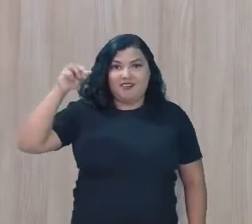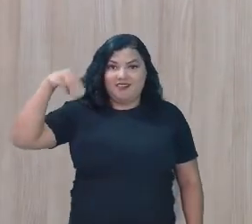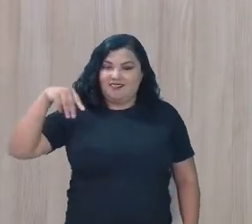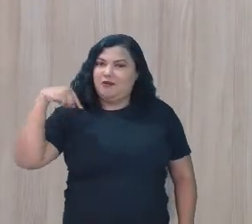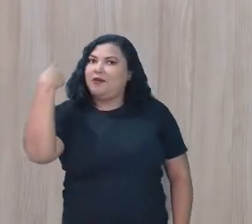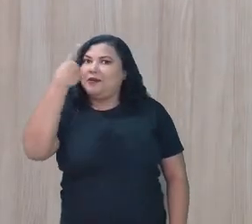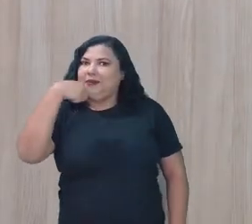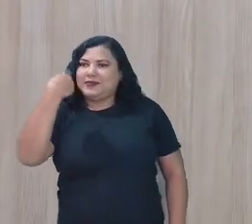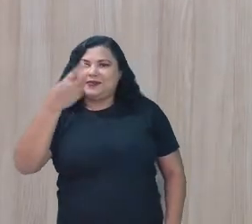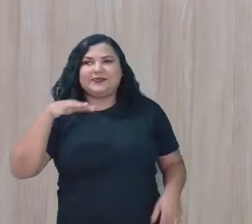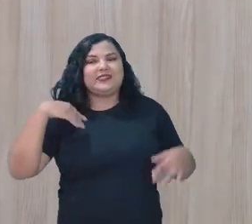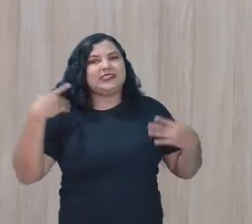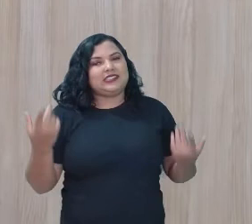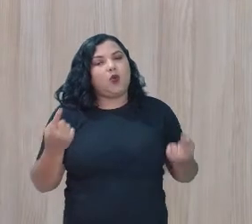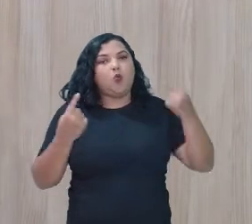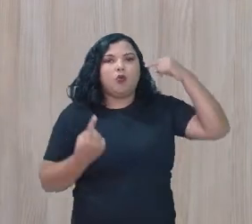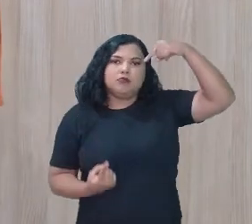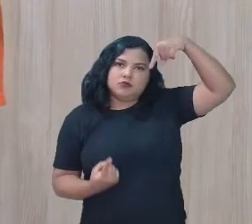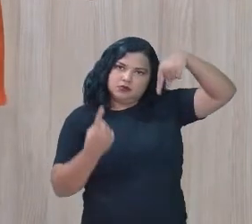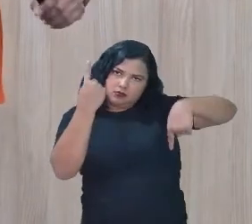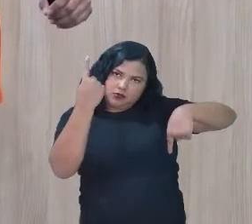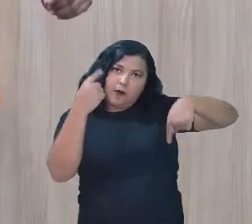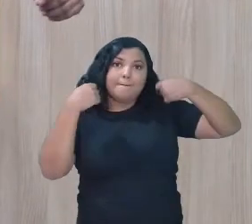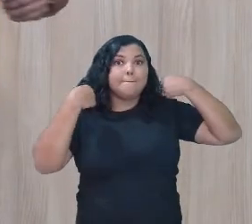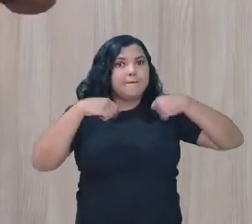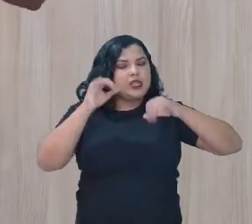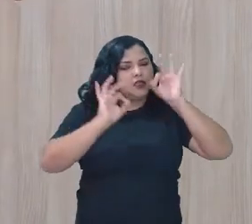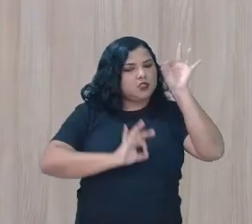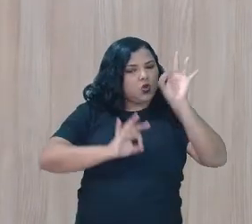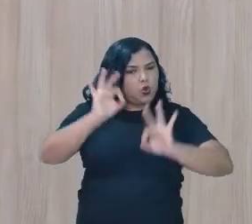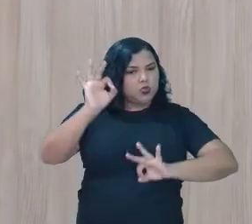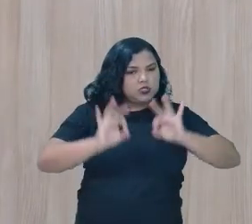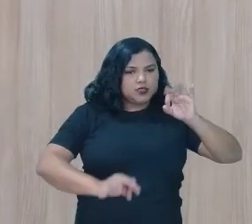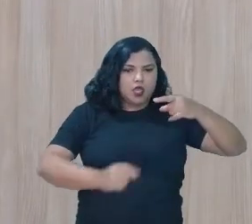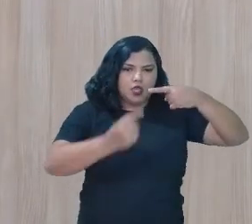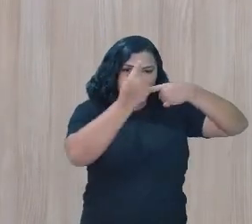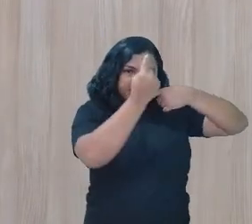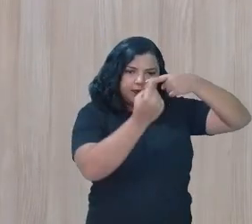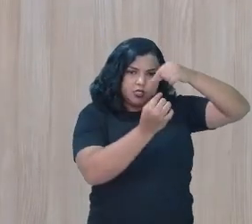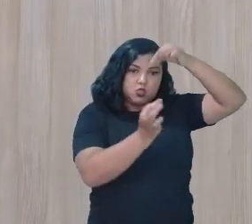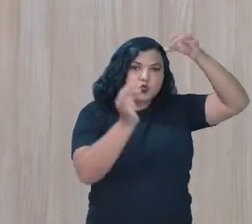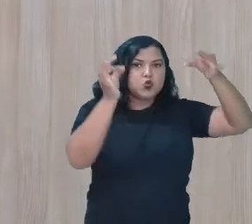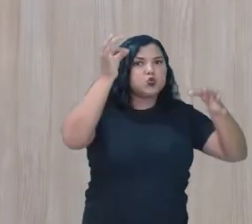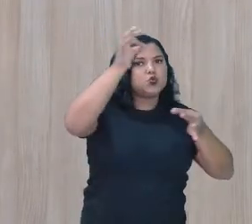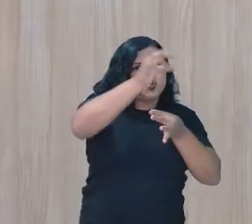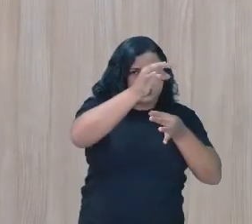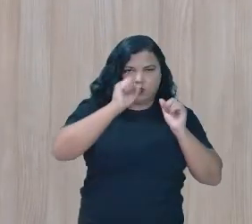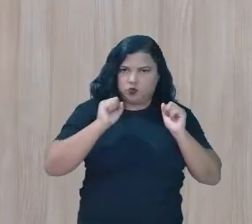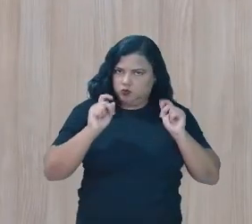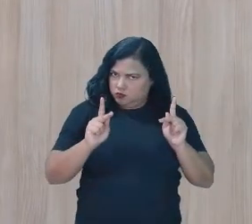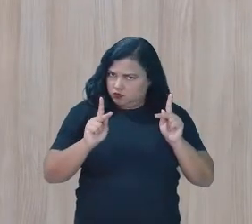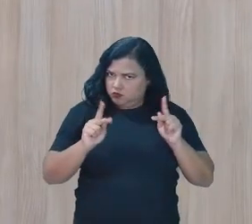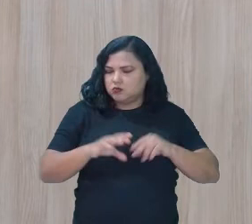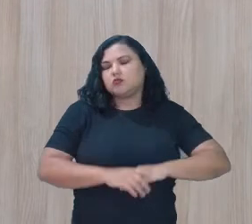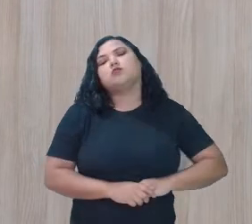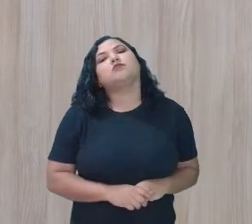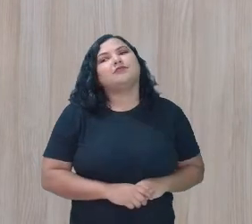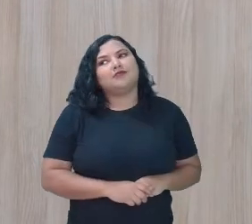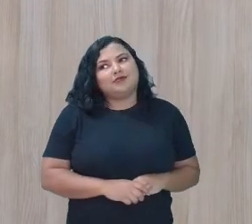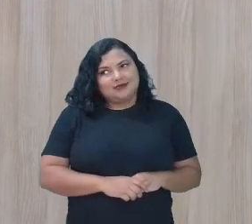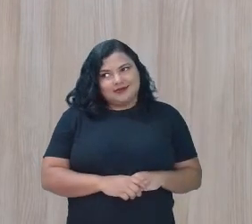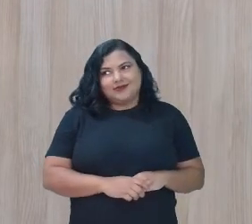hora. Então, nas grandezas inversamente proporcionais, tá? Pegue uma das grandezas e inverta a fração, tá bom?